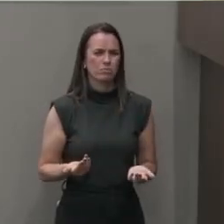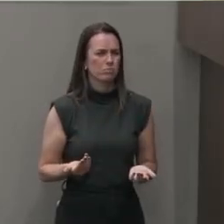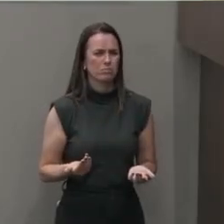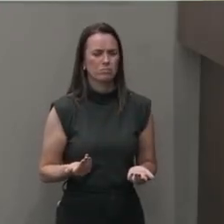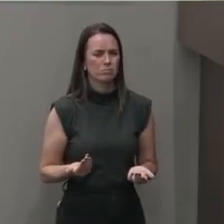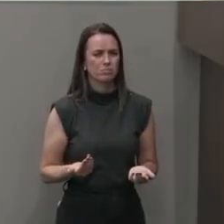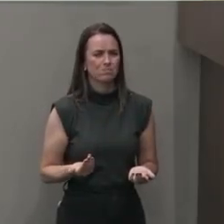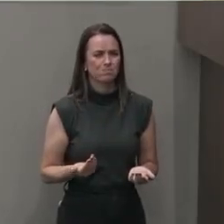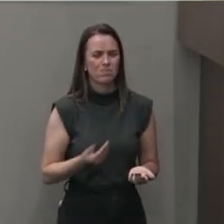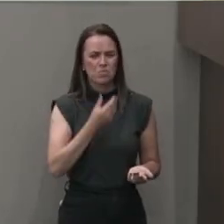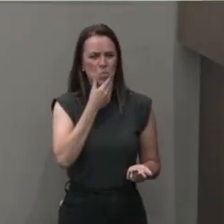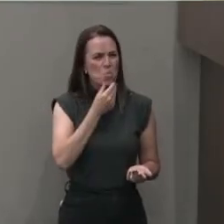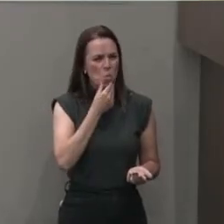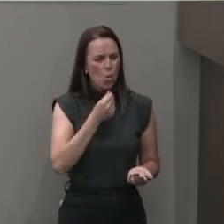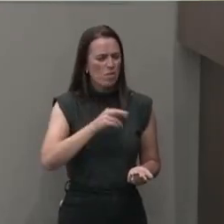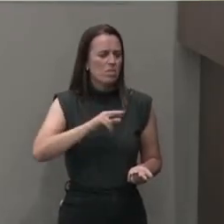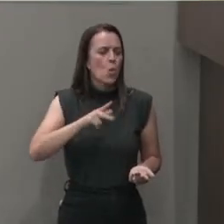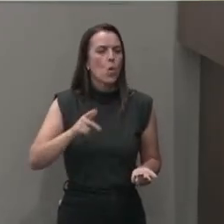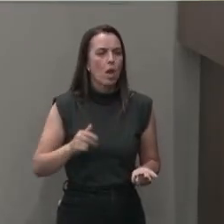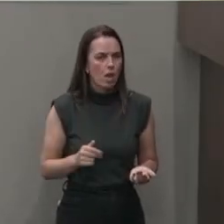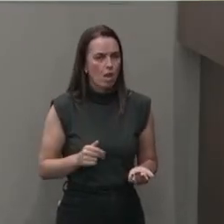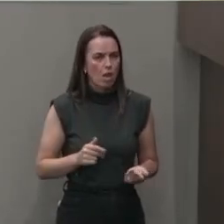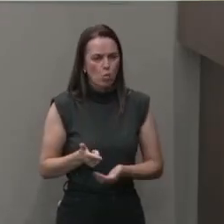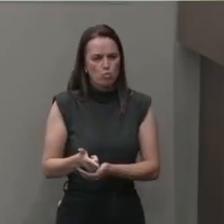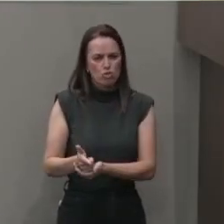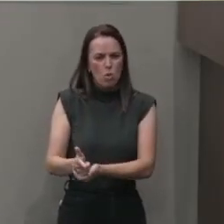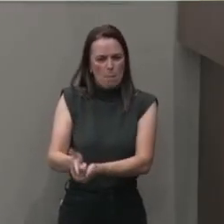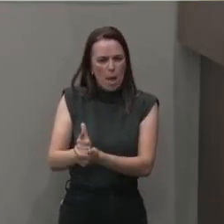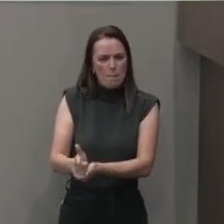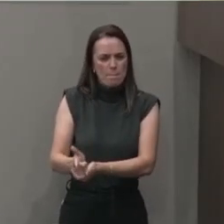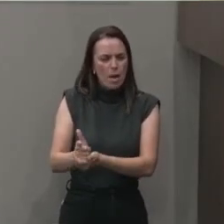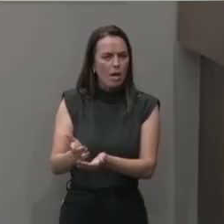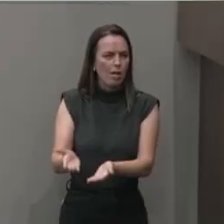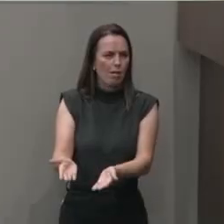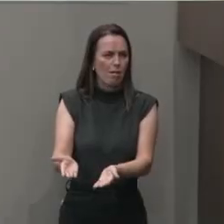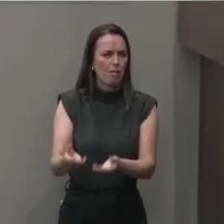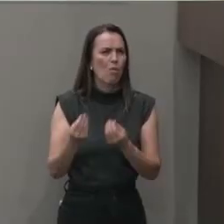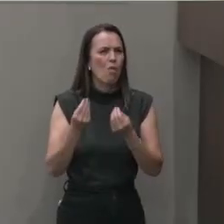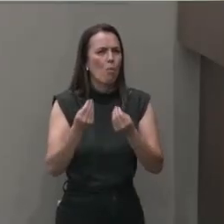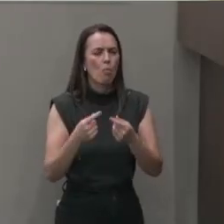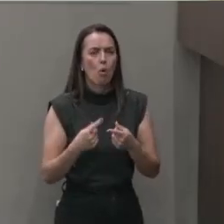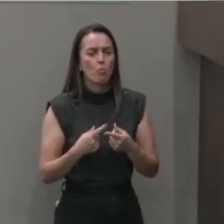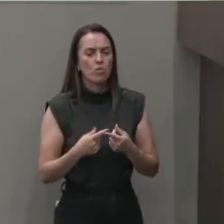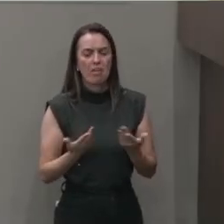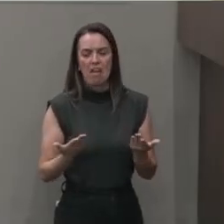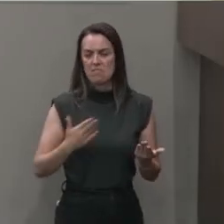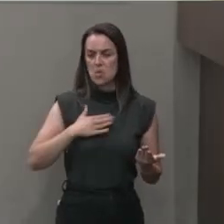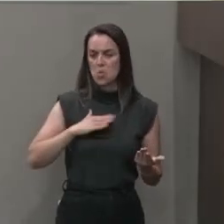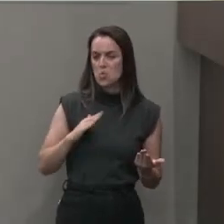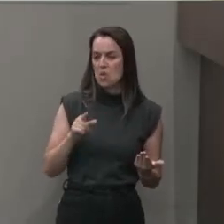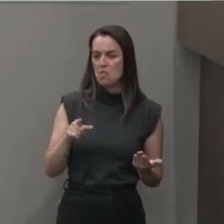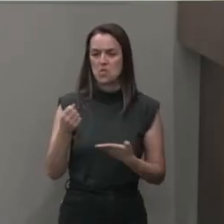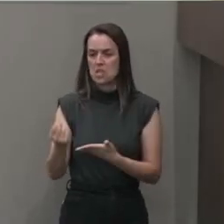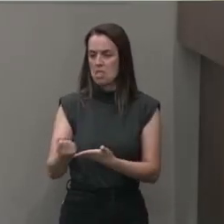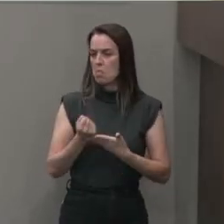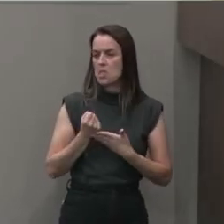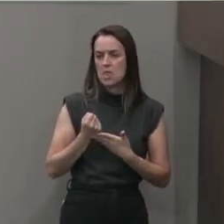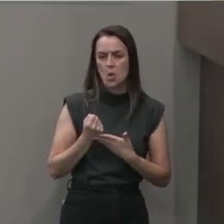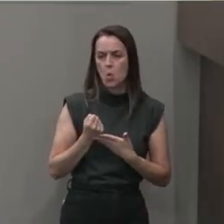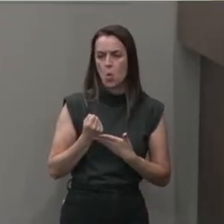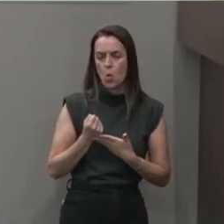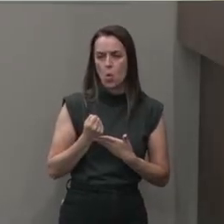considerado homem, que dá um tiro no motoboy, porque ele não se agradou da entrega do